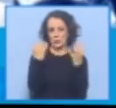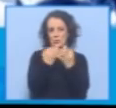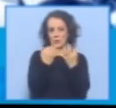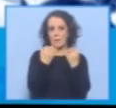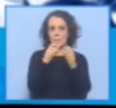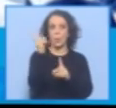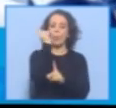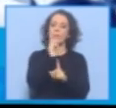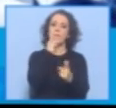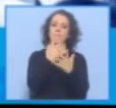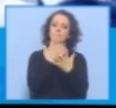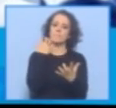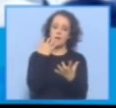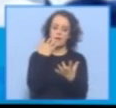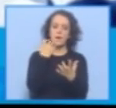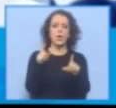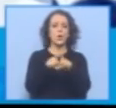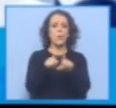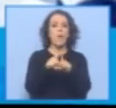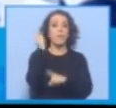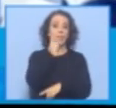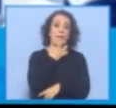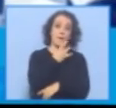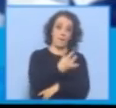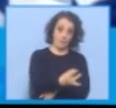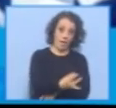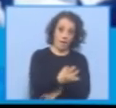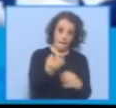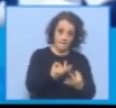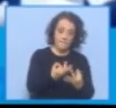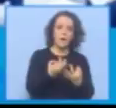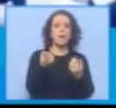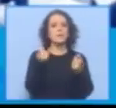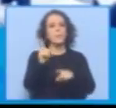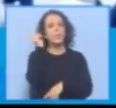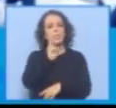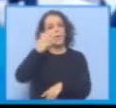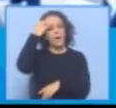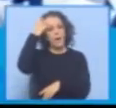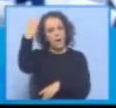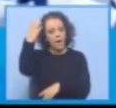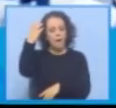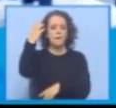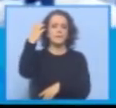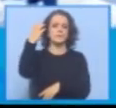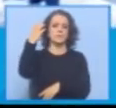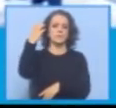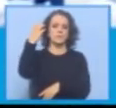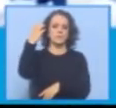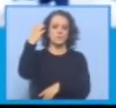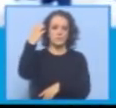dia forte. E assim como temos o dia de Natal, não? Também o dia de Reis e, sobretudo, também